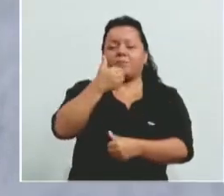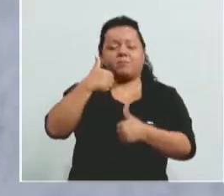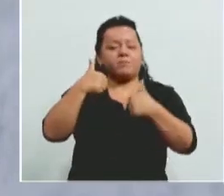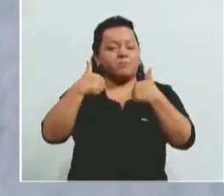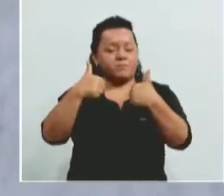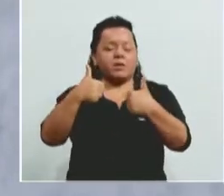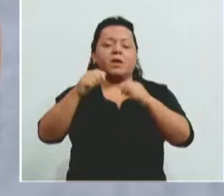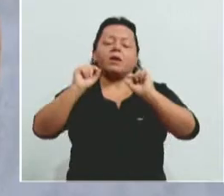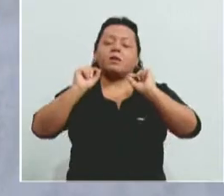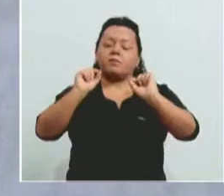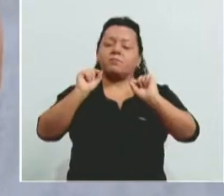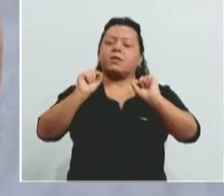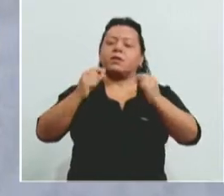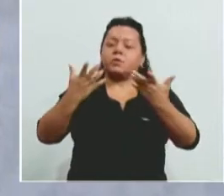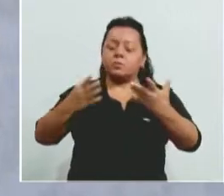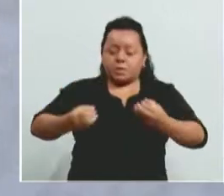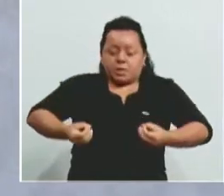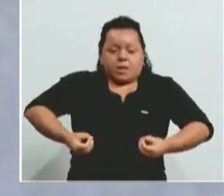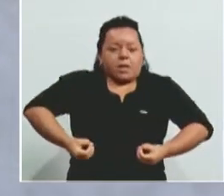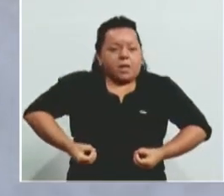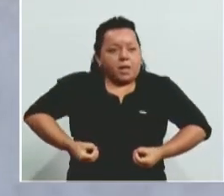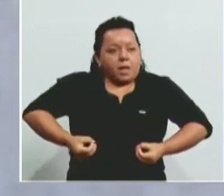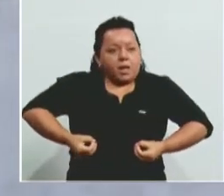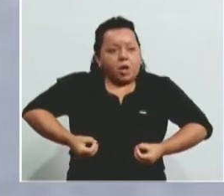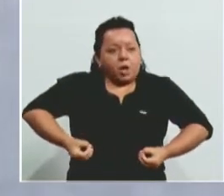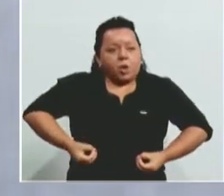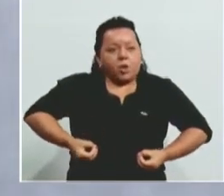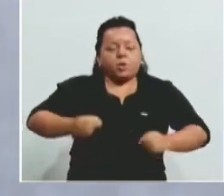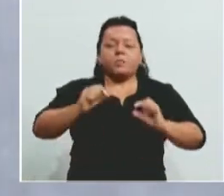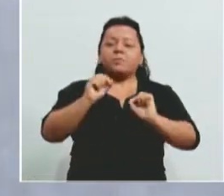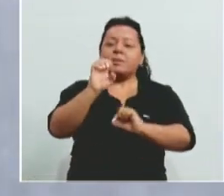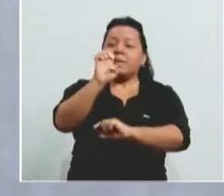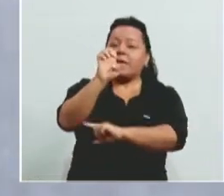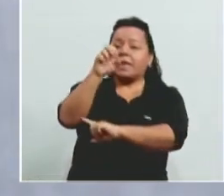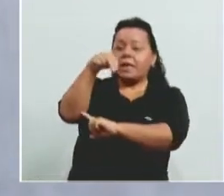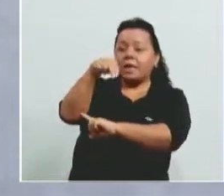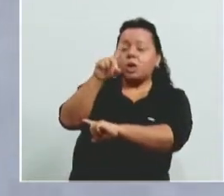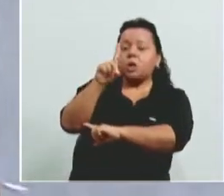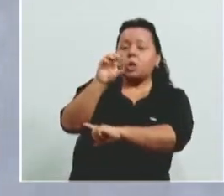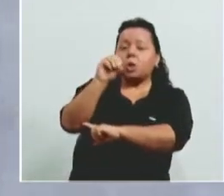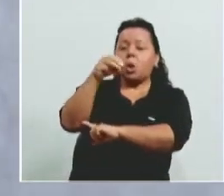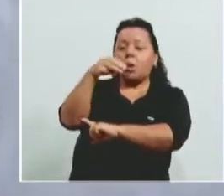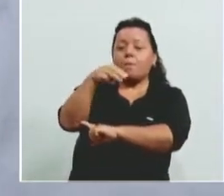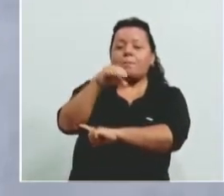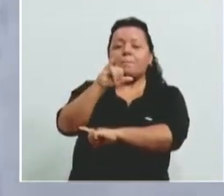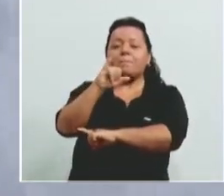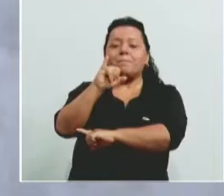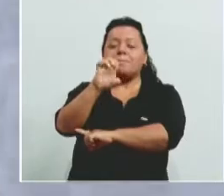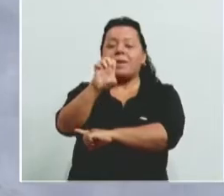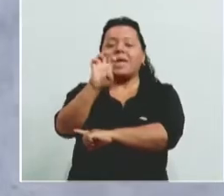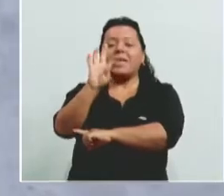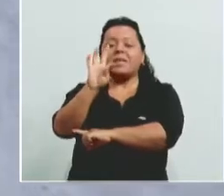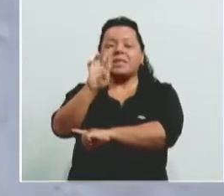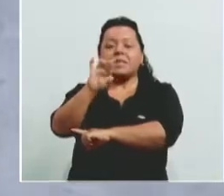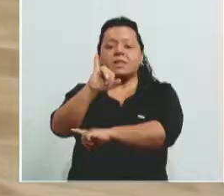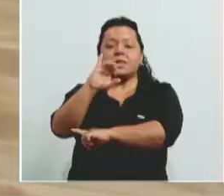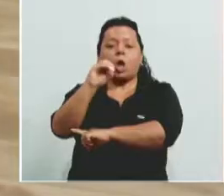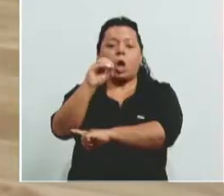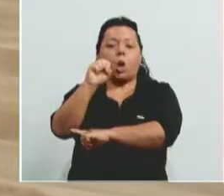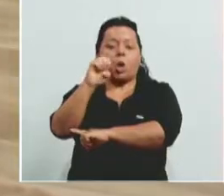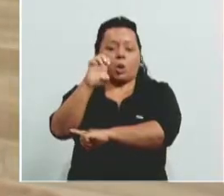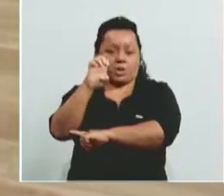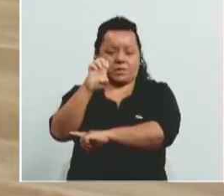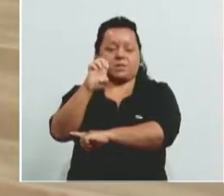a ginecologista e obstetra, a doutora Nara Brito, para nos explicar sobre os sintomas, diagnóstico e tratamento dessa doença. Seja bem-vinda